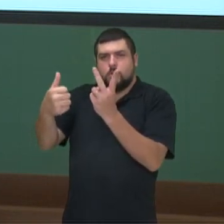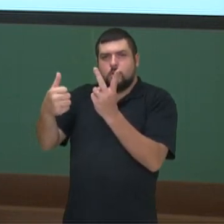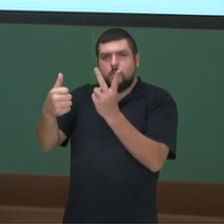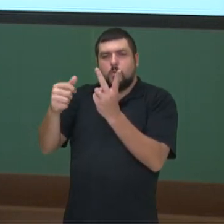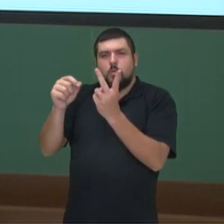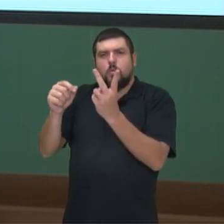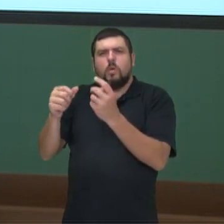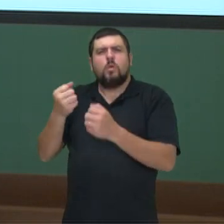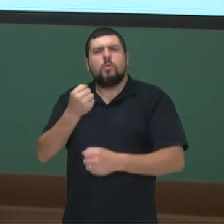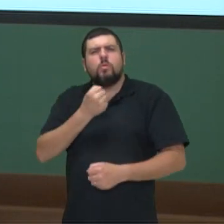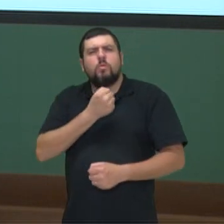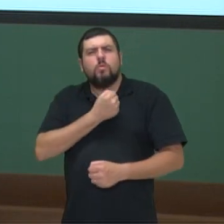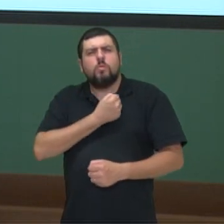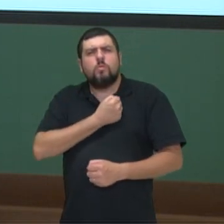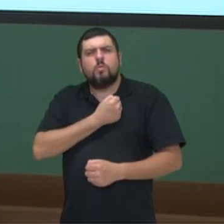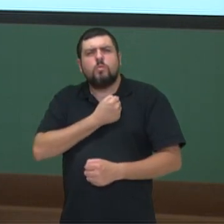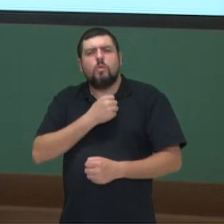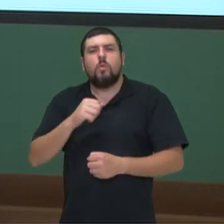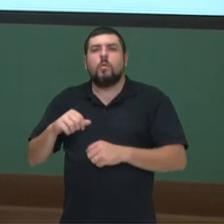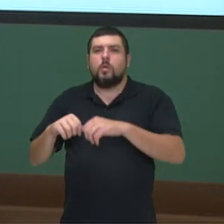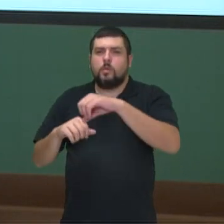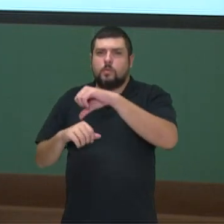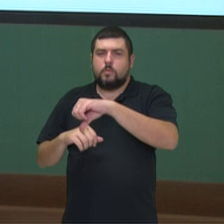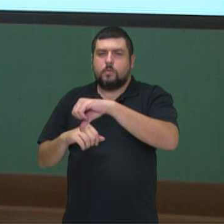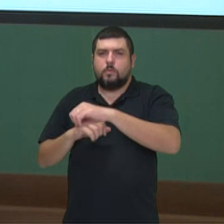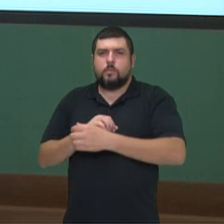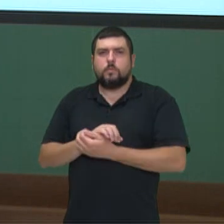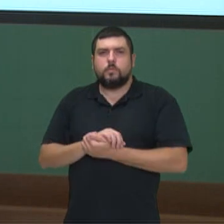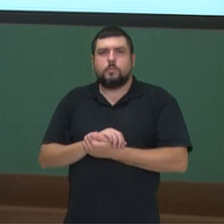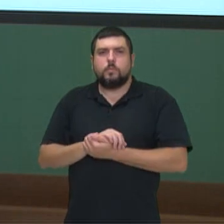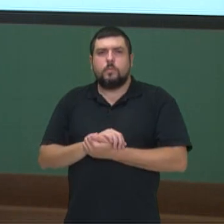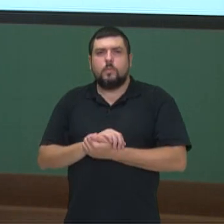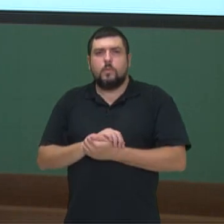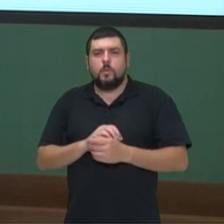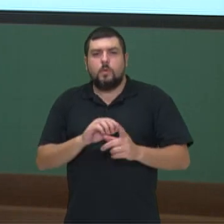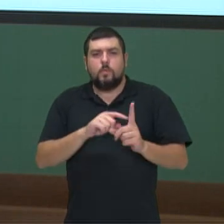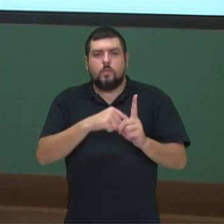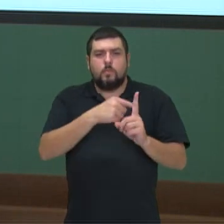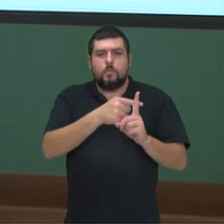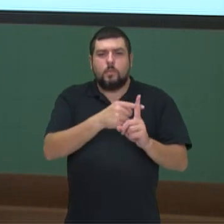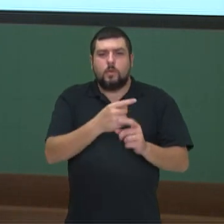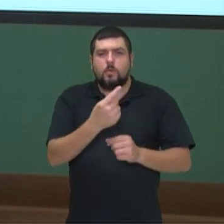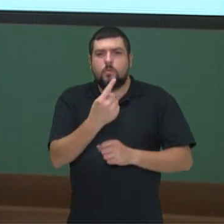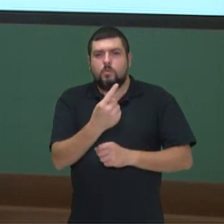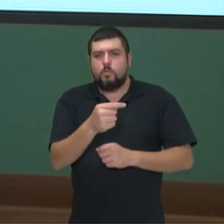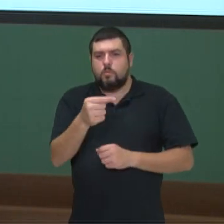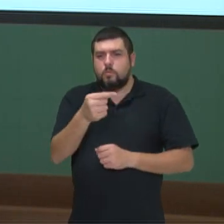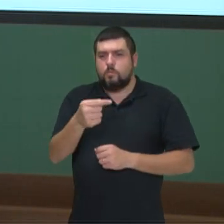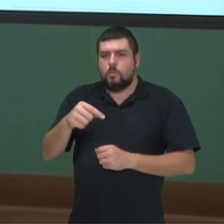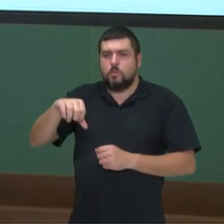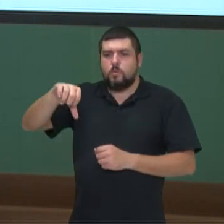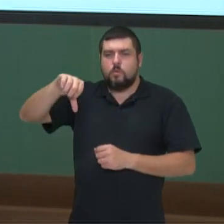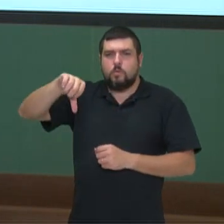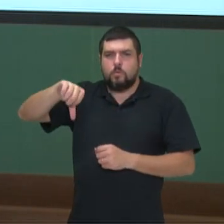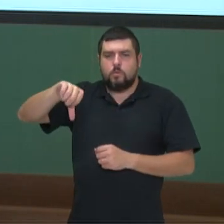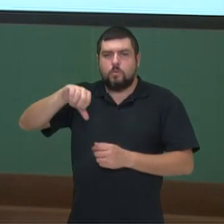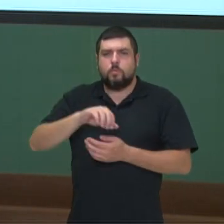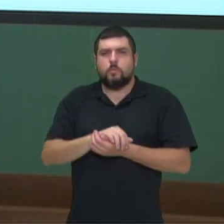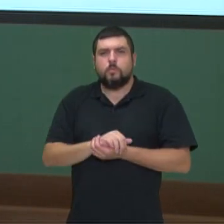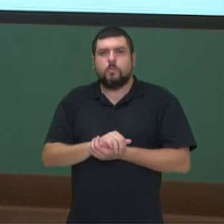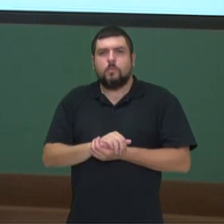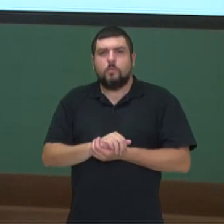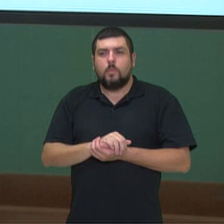dá 81? É 9. Então, eu tenho mais 1 menos 9, né? Menos 8. Como o maior